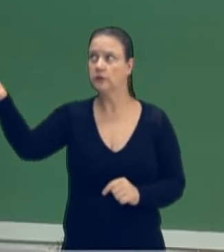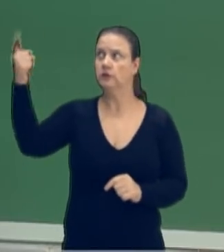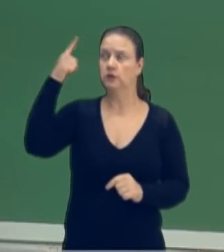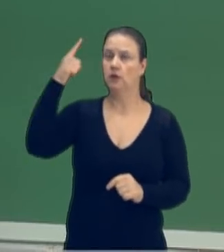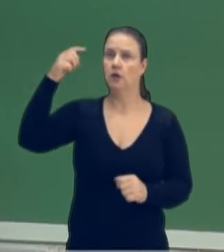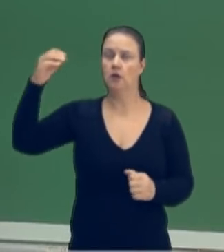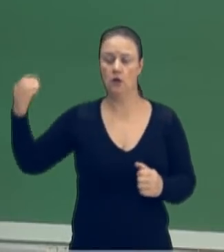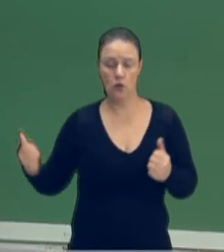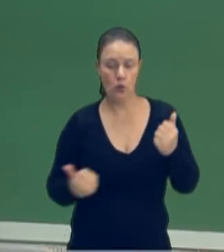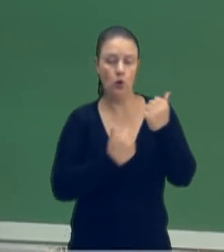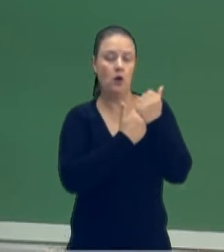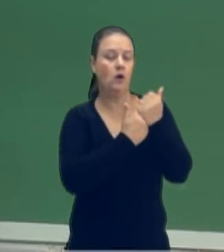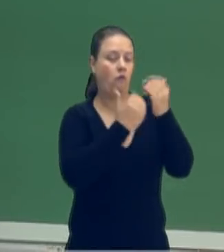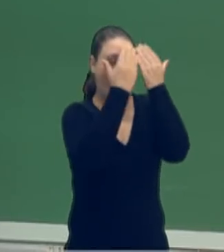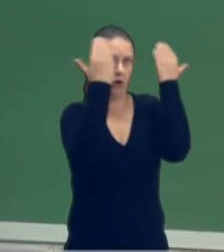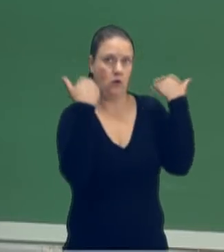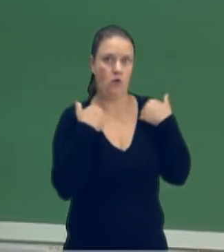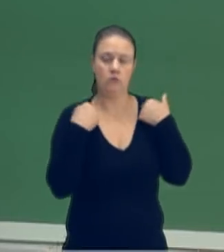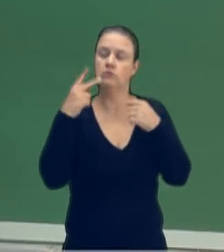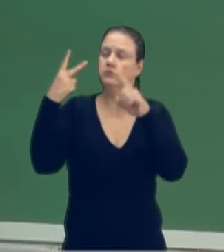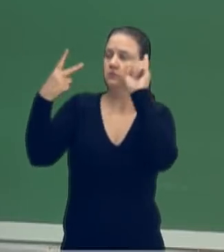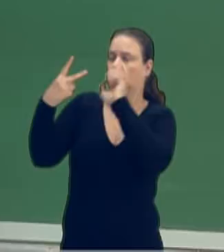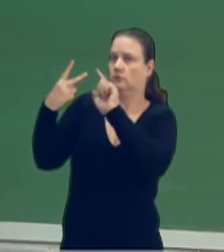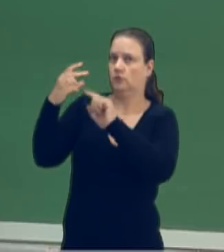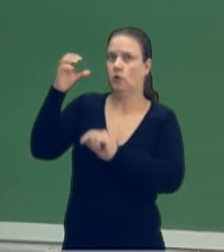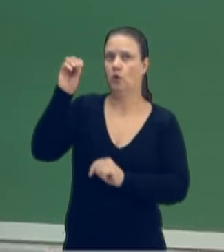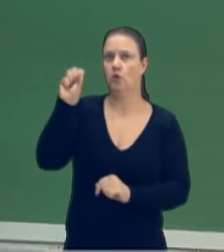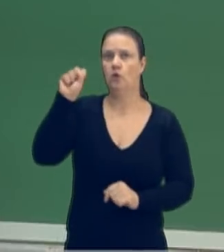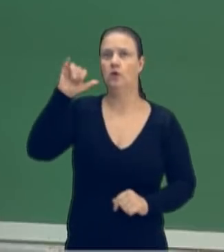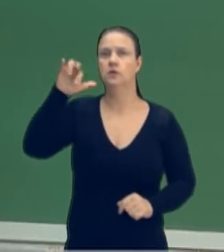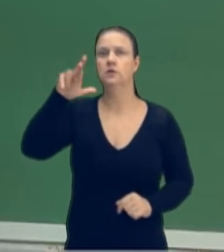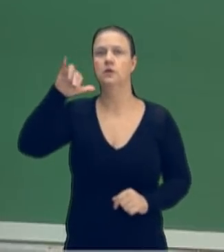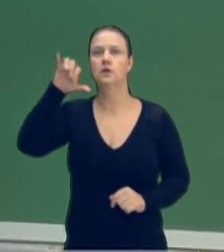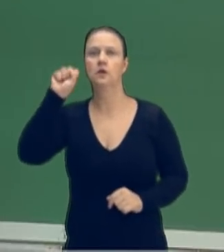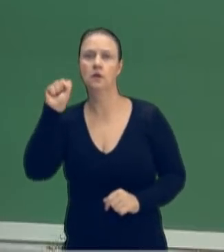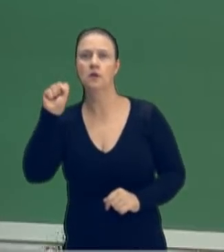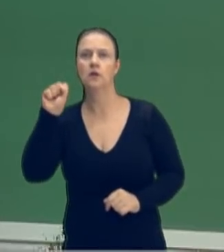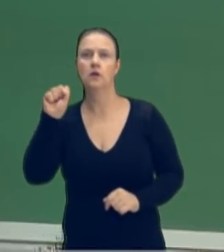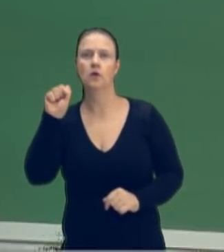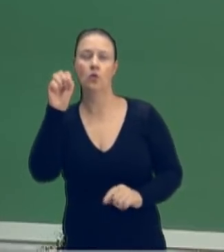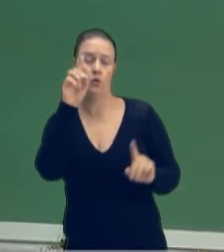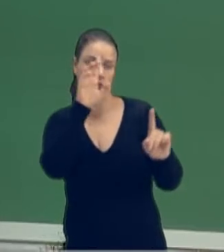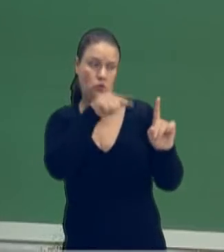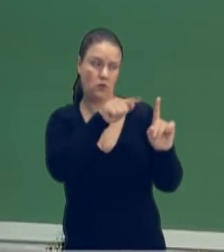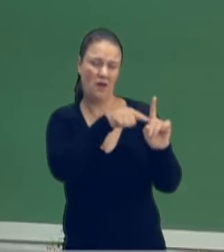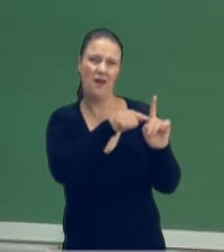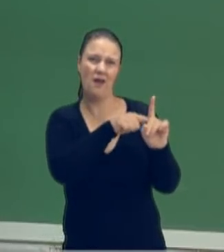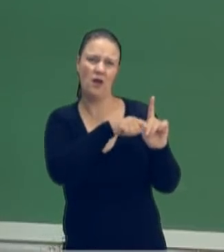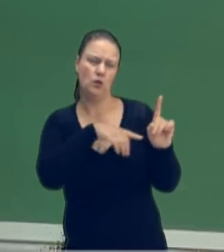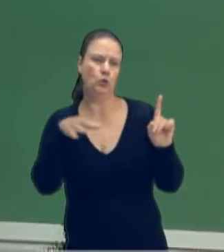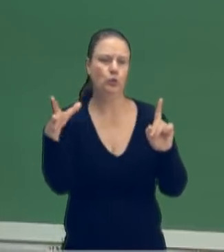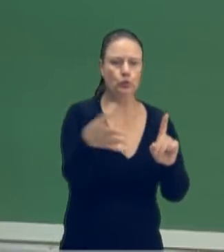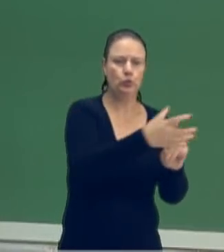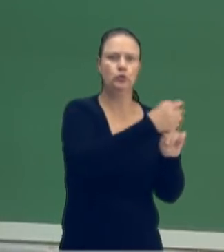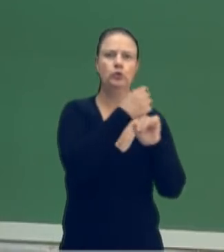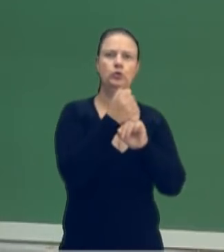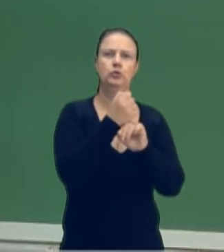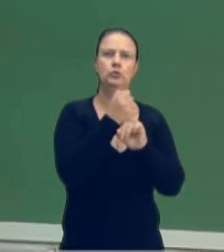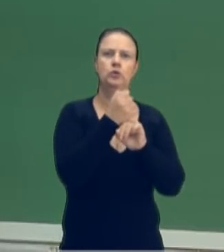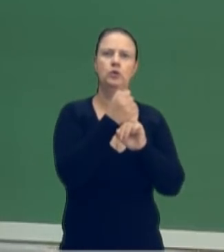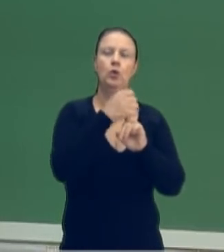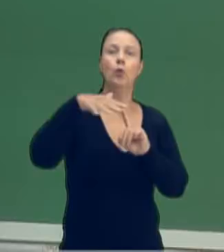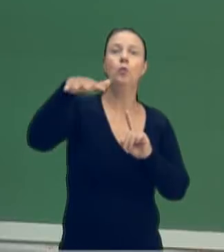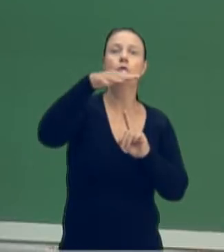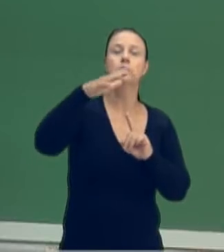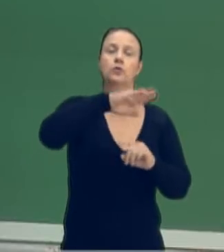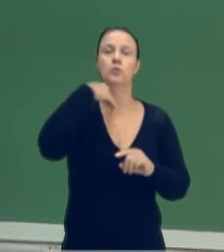no faraó, Osíris, o deus dos mortos, né, que governava o mundo dos mortos, alguns deuses mais